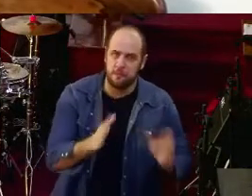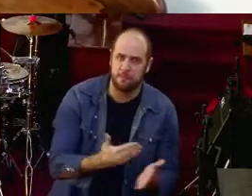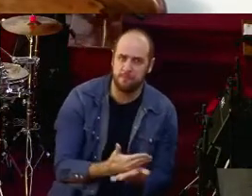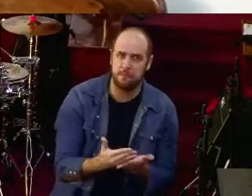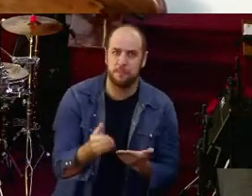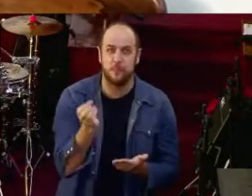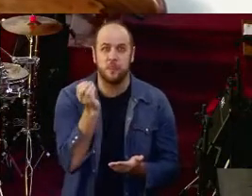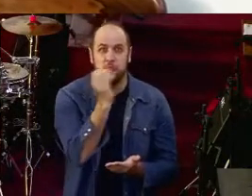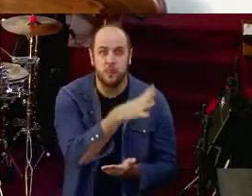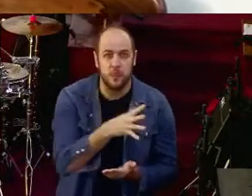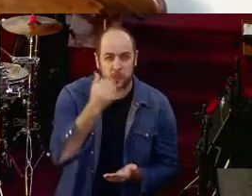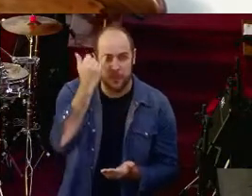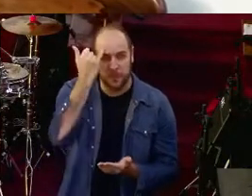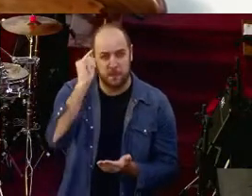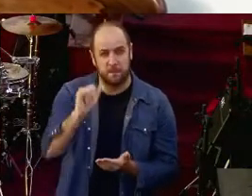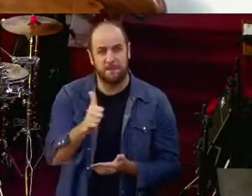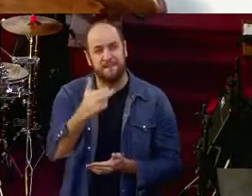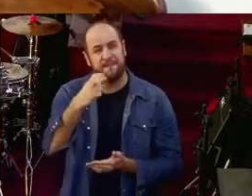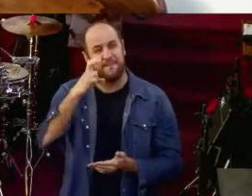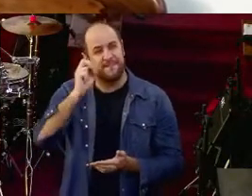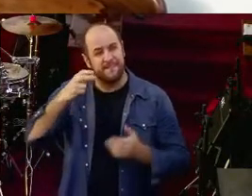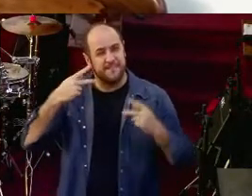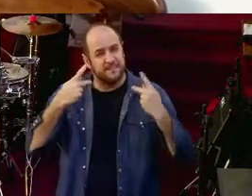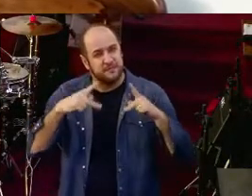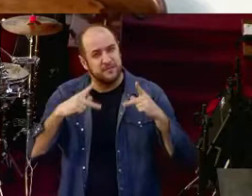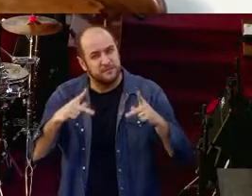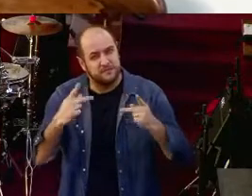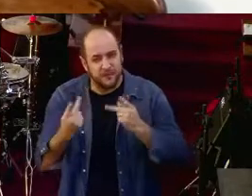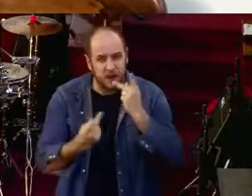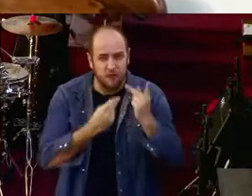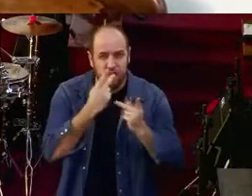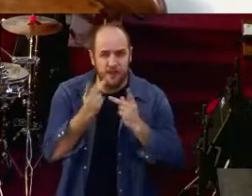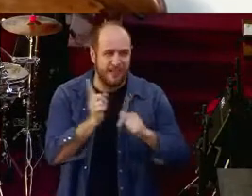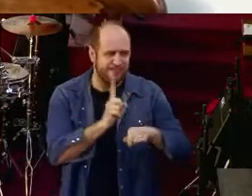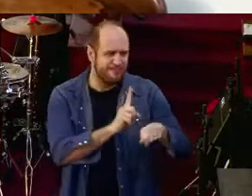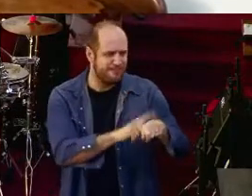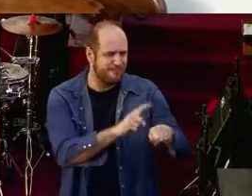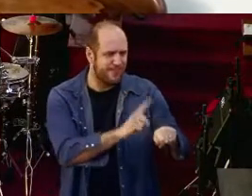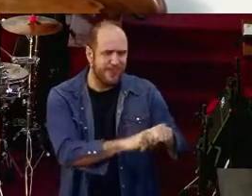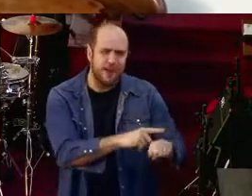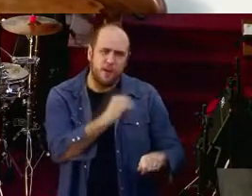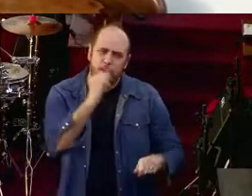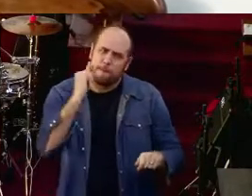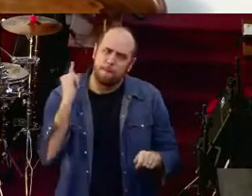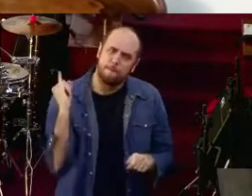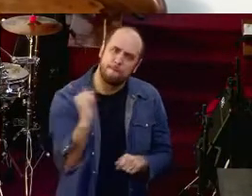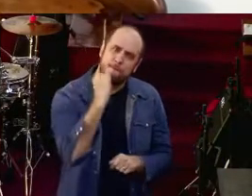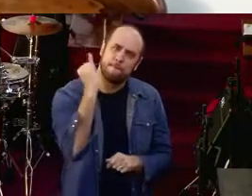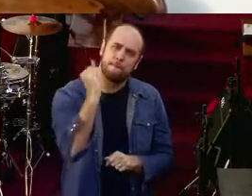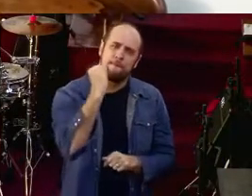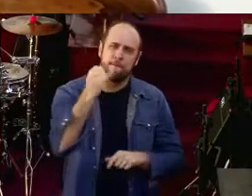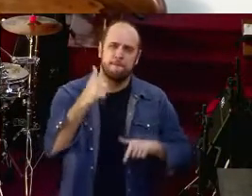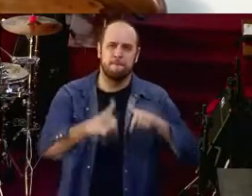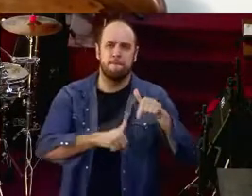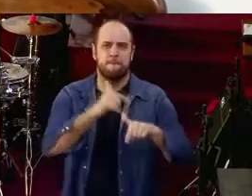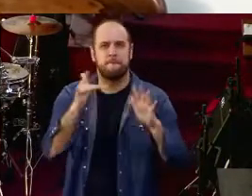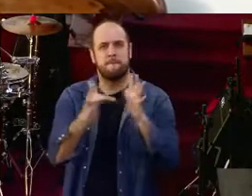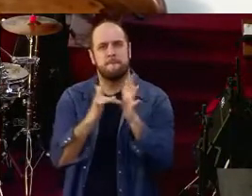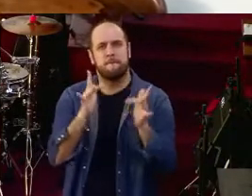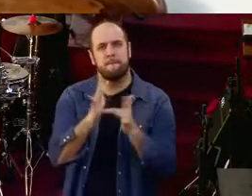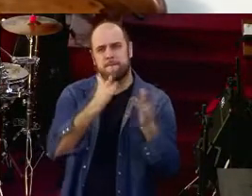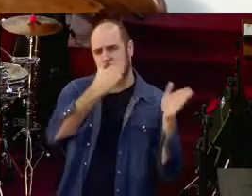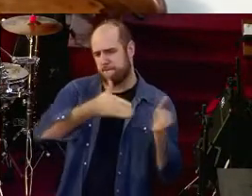projeto, mais 15 exposições sobre momentos marcantes, importantes do ministério de